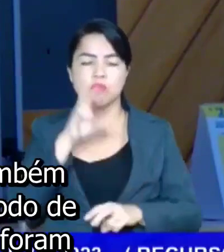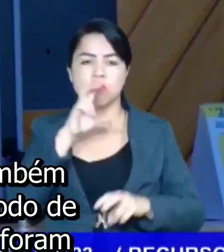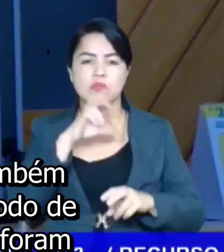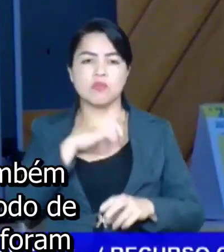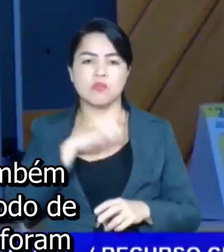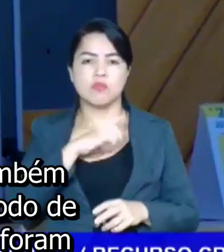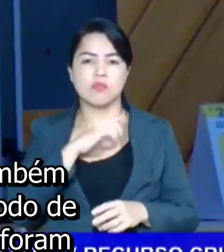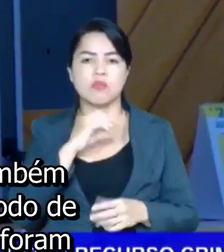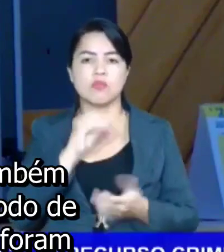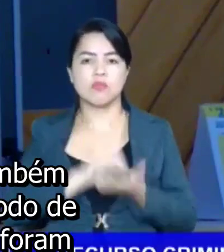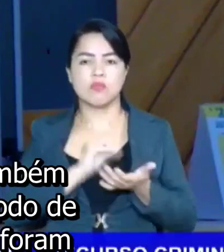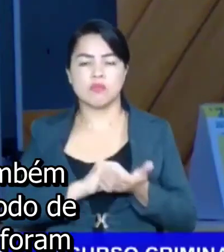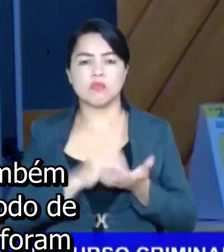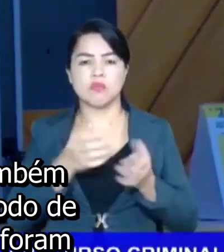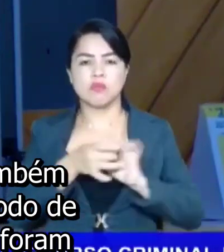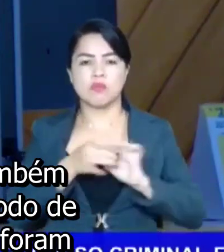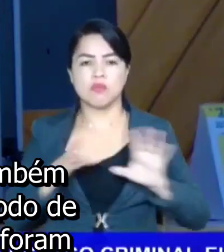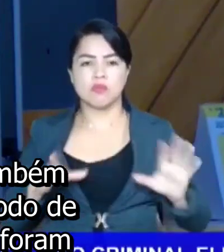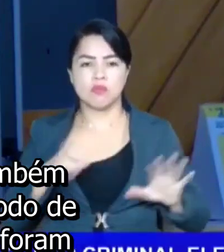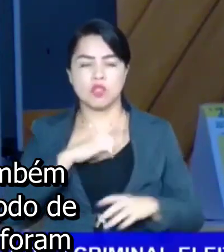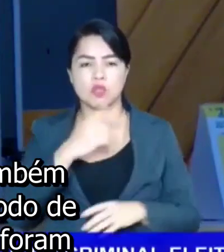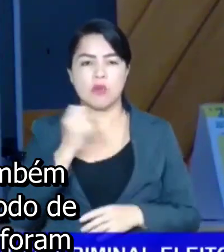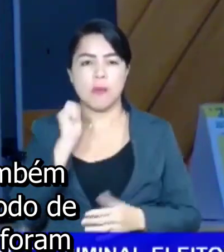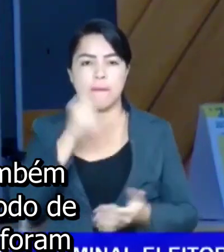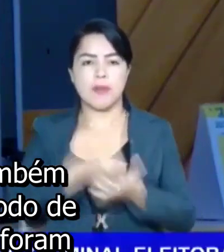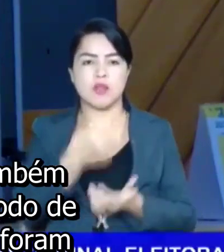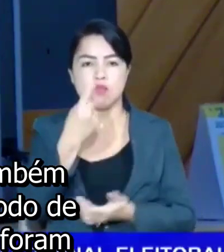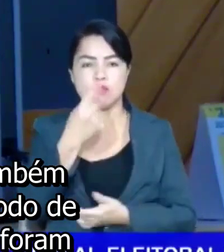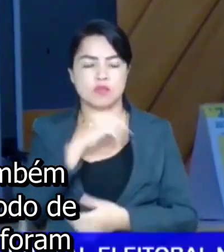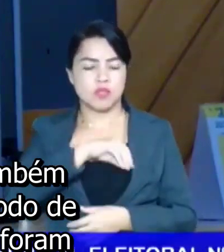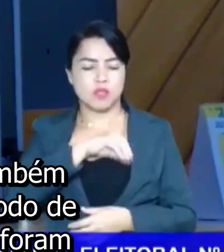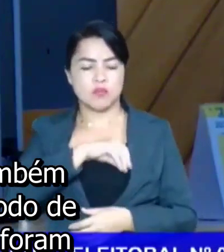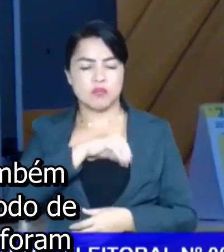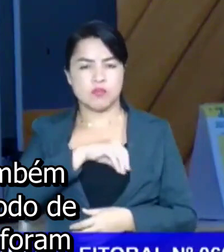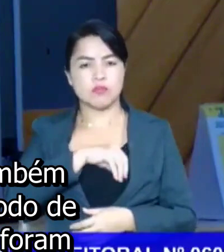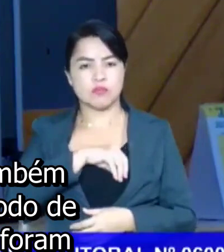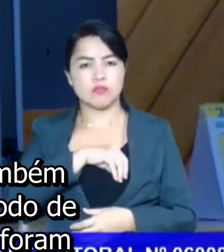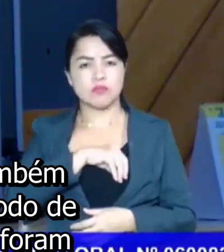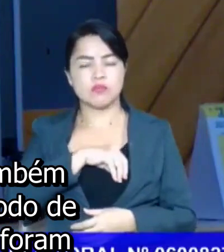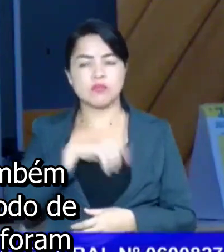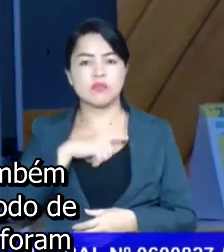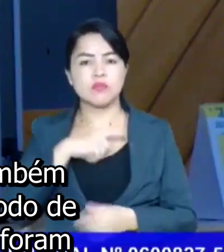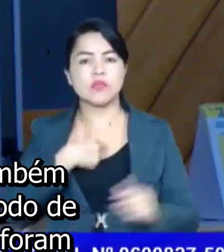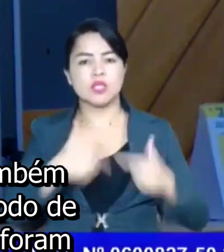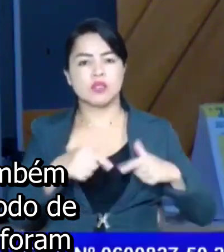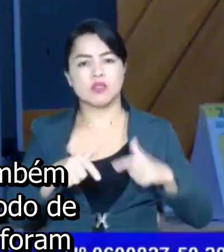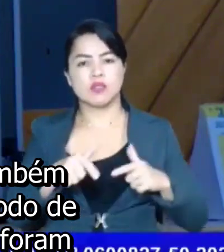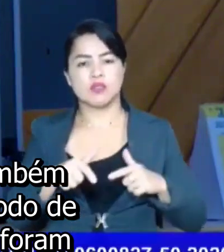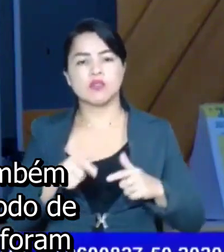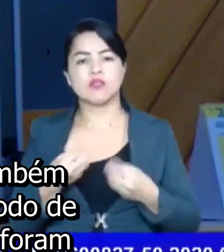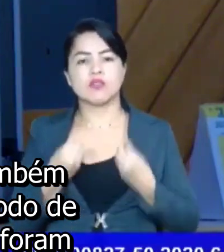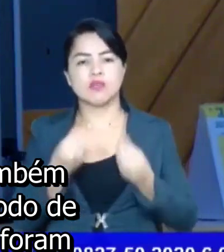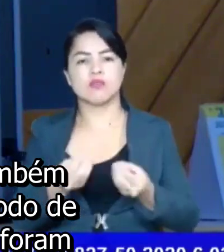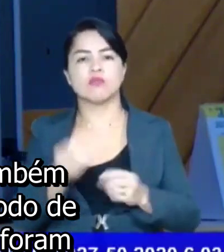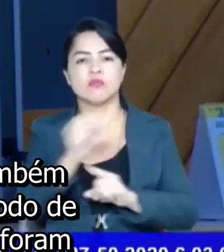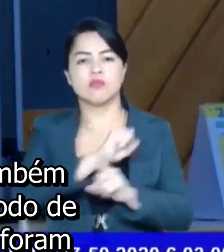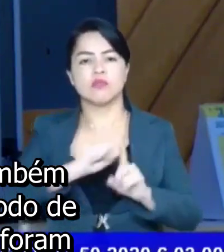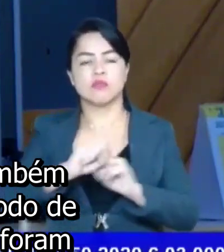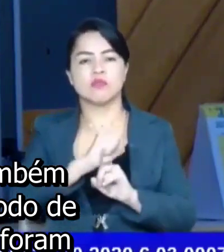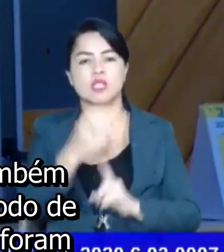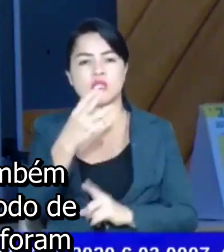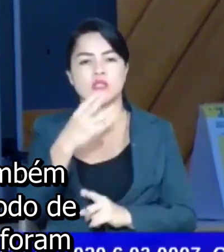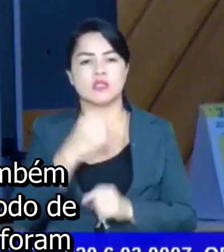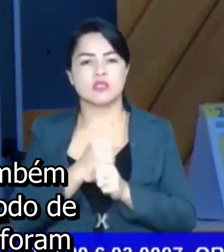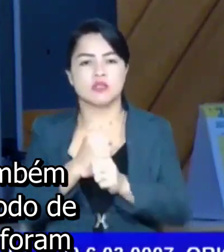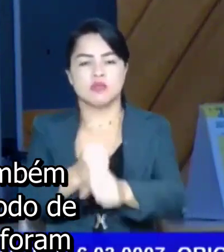por prestação pecuniária de 1 salário mínimo e também por prestação de serviço à comunidade pelo período de 3